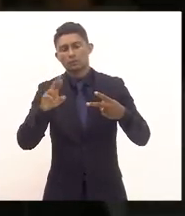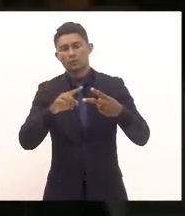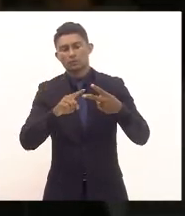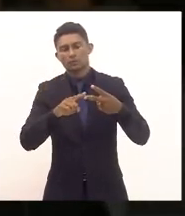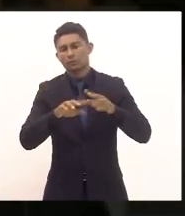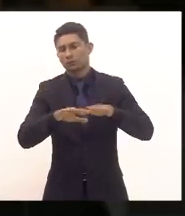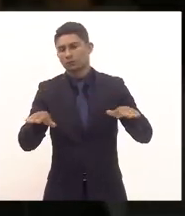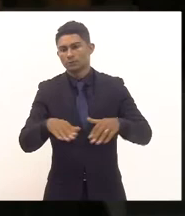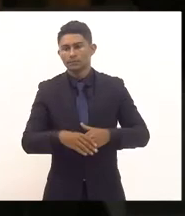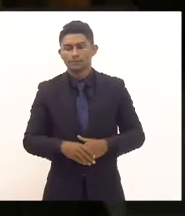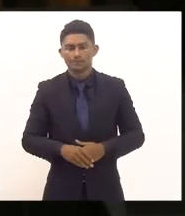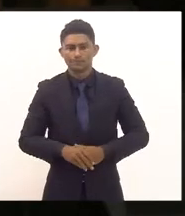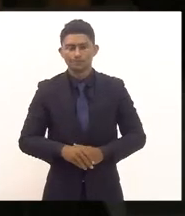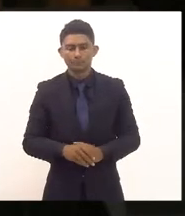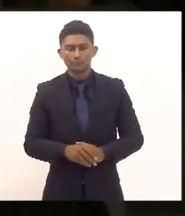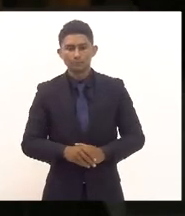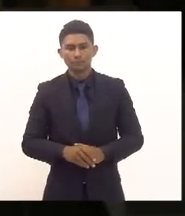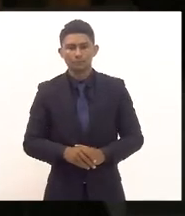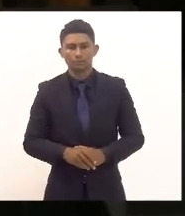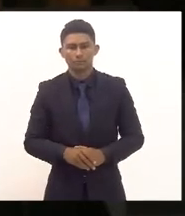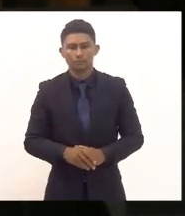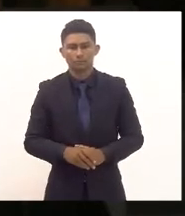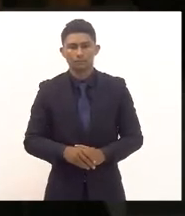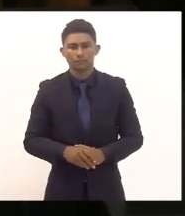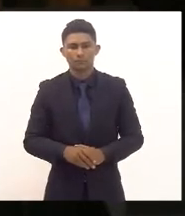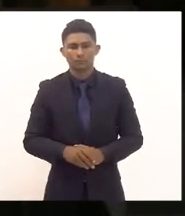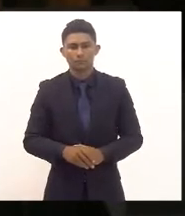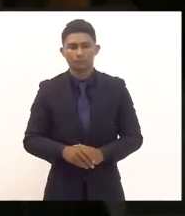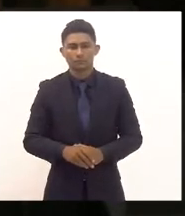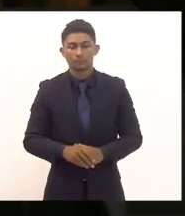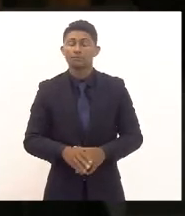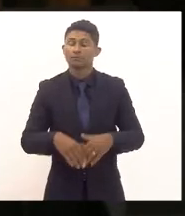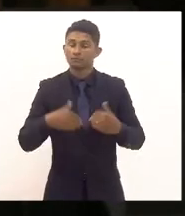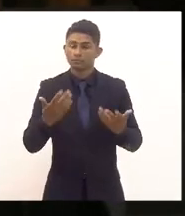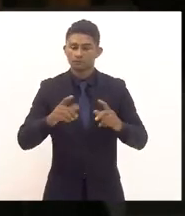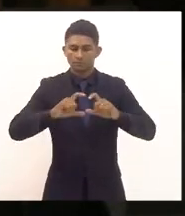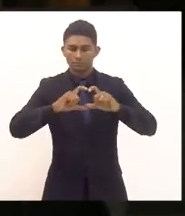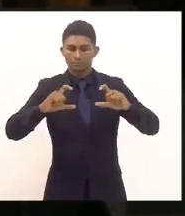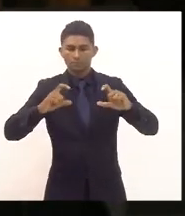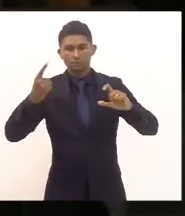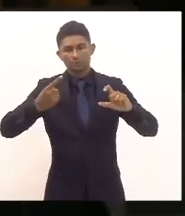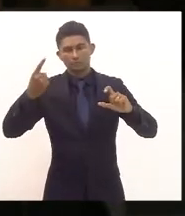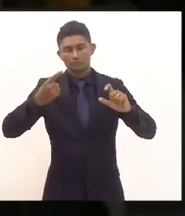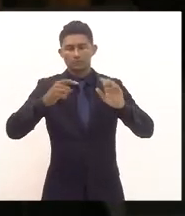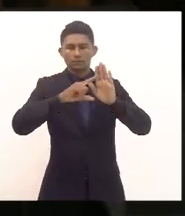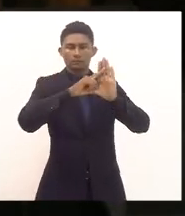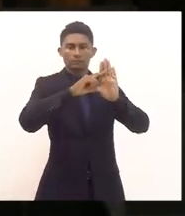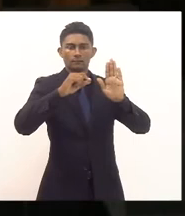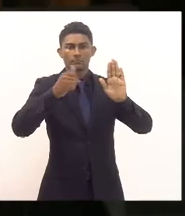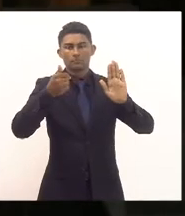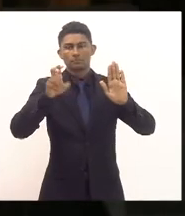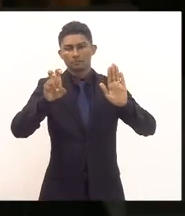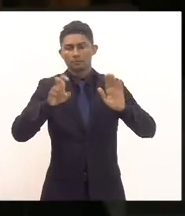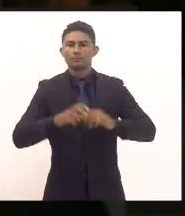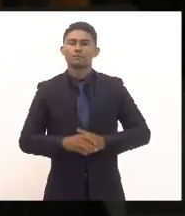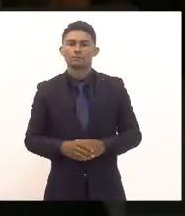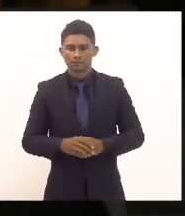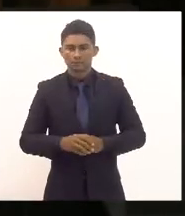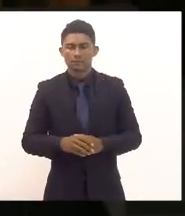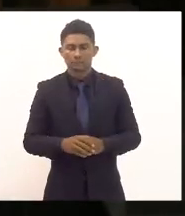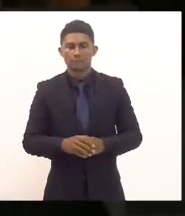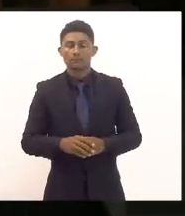Oi e aí seu presidente e o parágrafo primeiro do artigo de 15